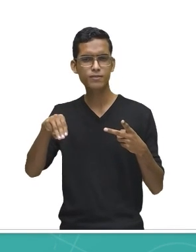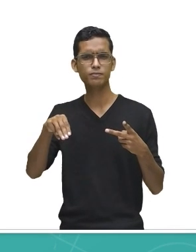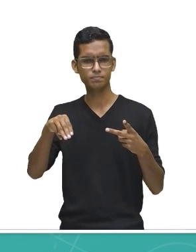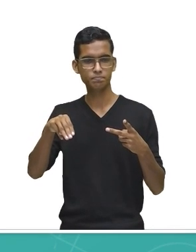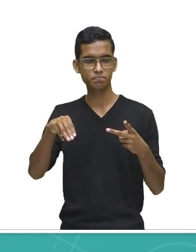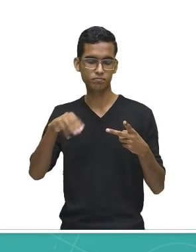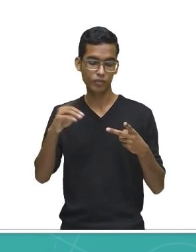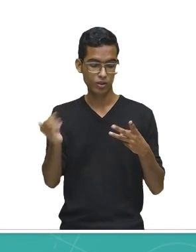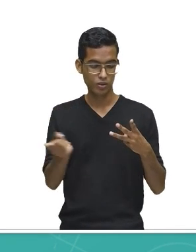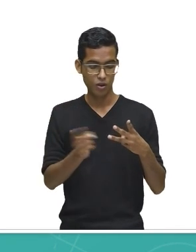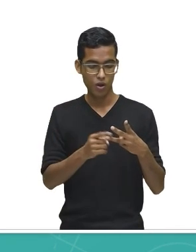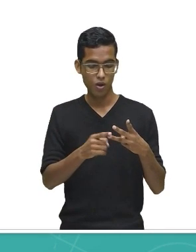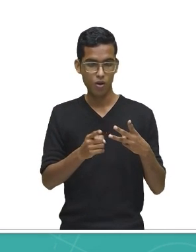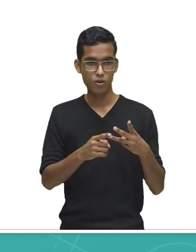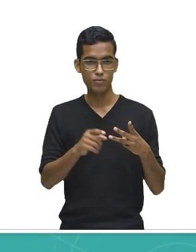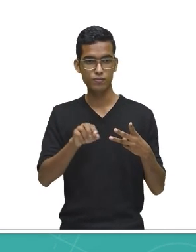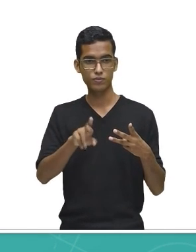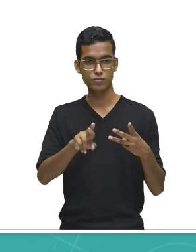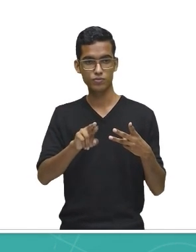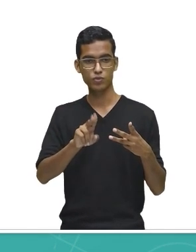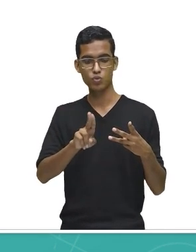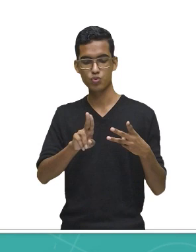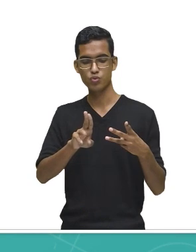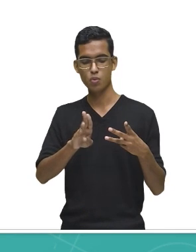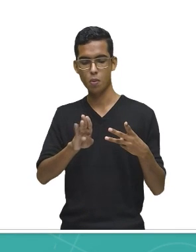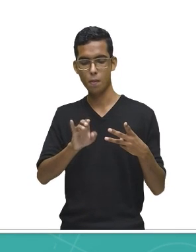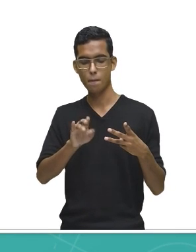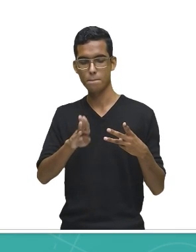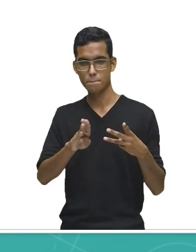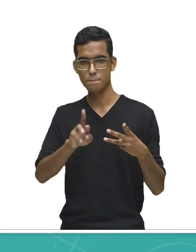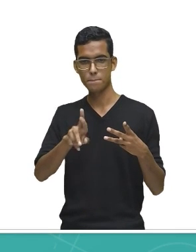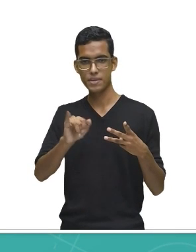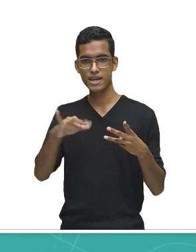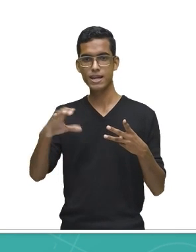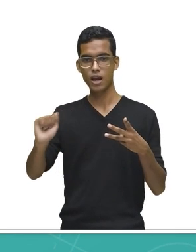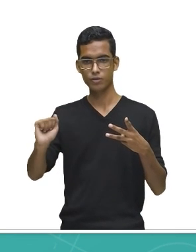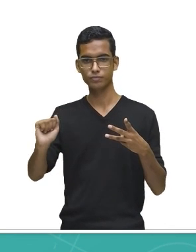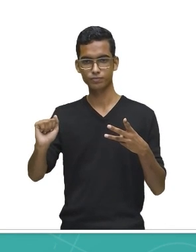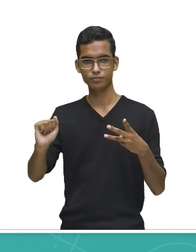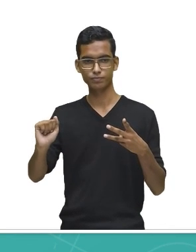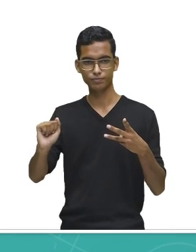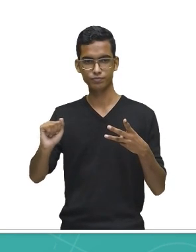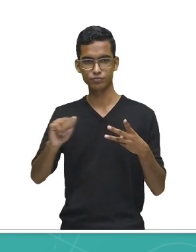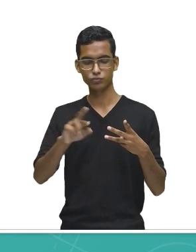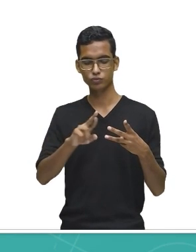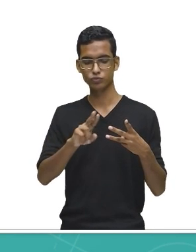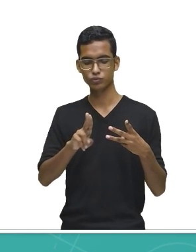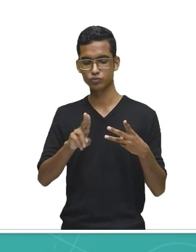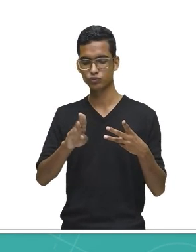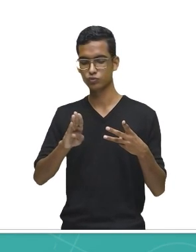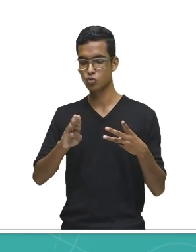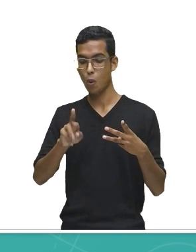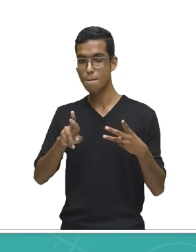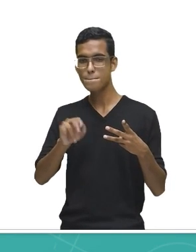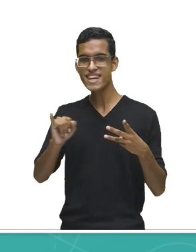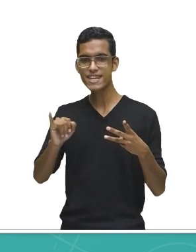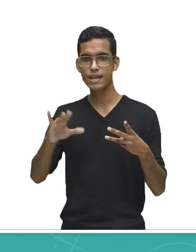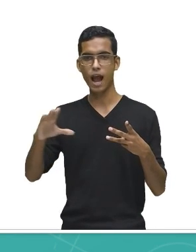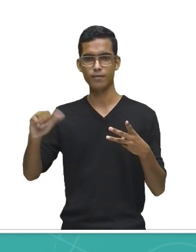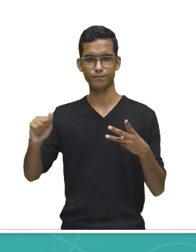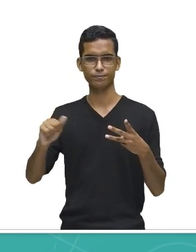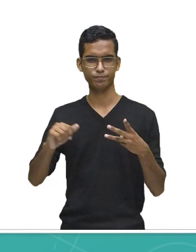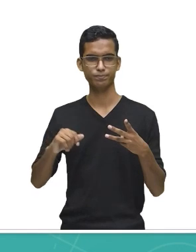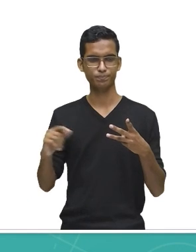ruim. A rubrica, não é rúbrica, e sim rubrica, né, minha rubrica, tá